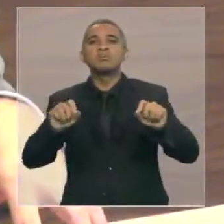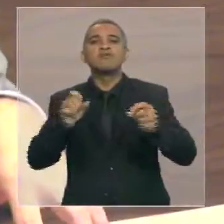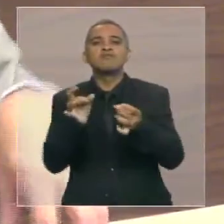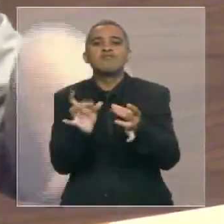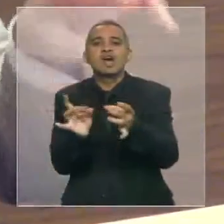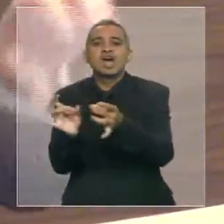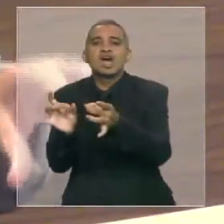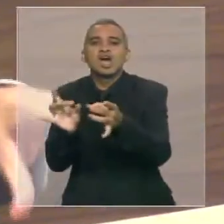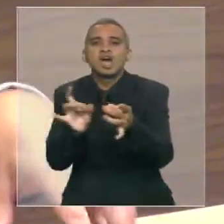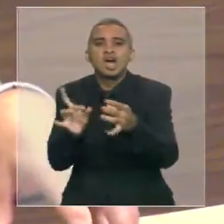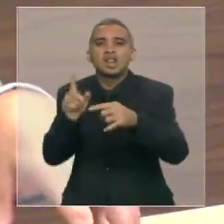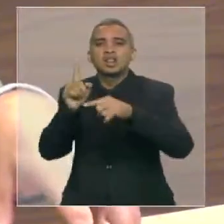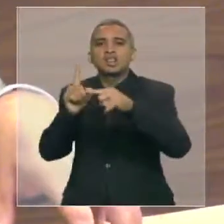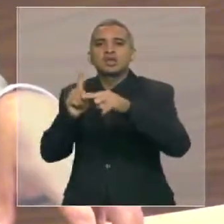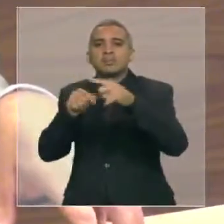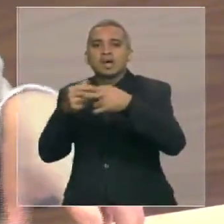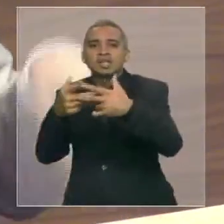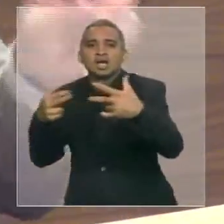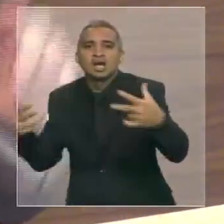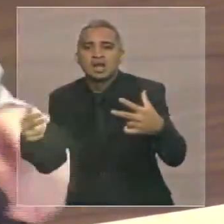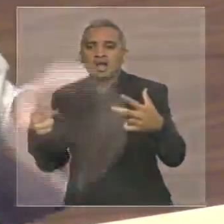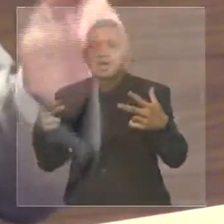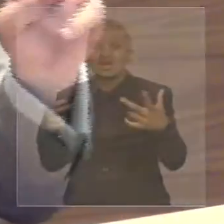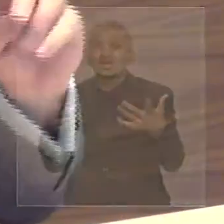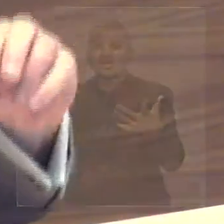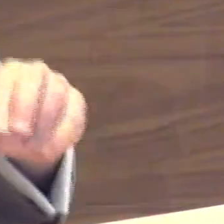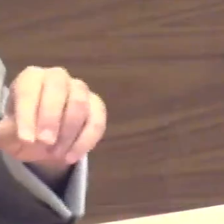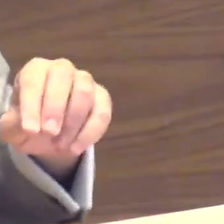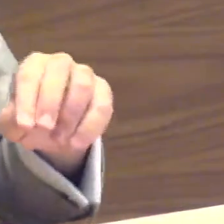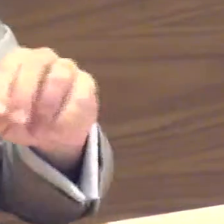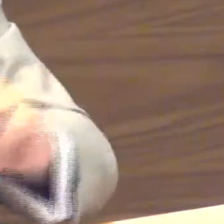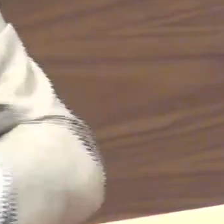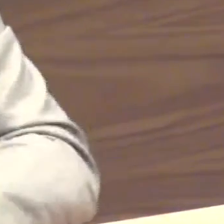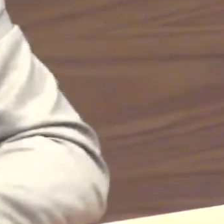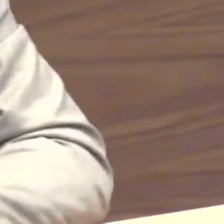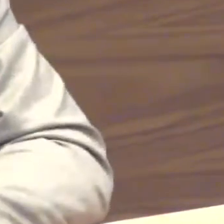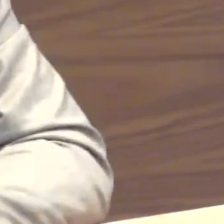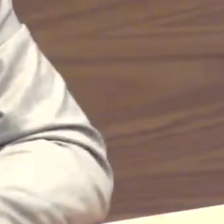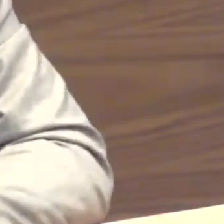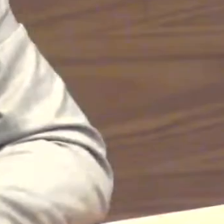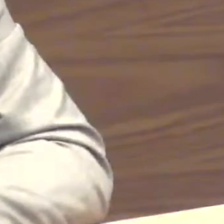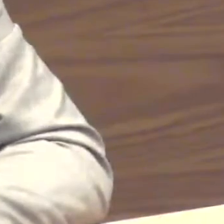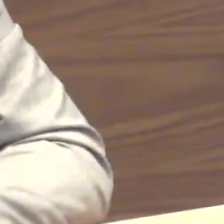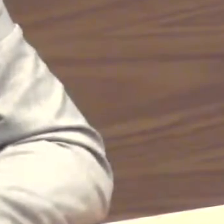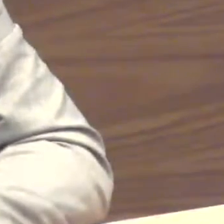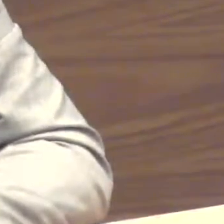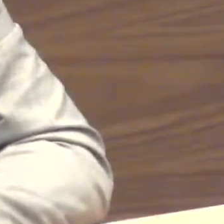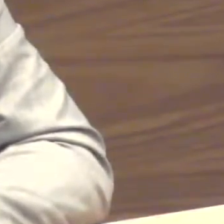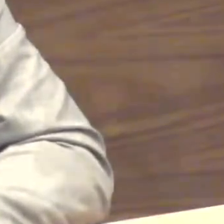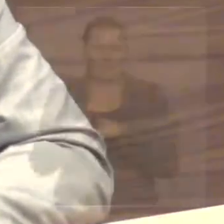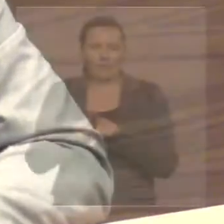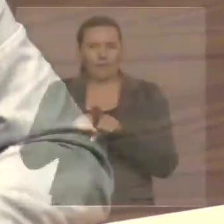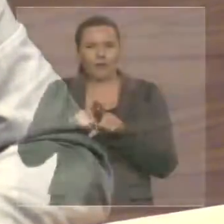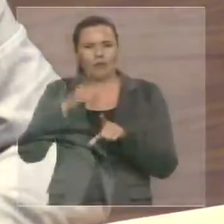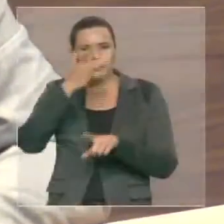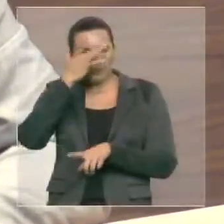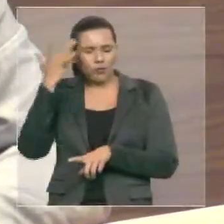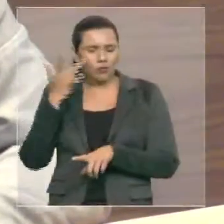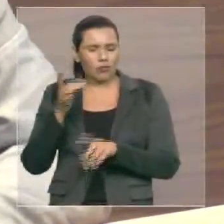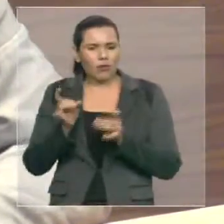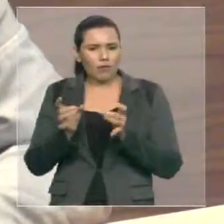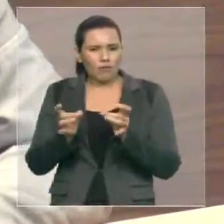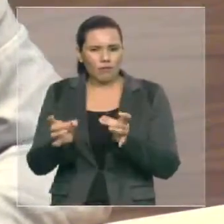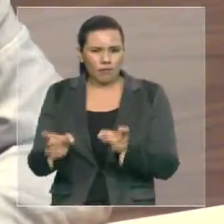objetos de origem duvidosa e os próprios vendedores, já aconteceu de ter assalto lá na